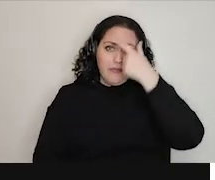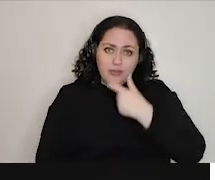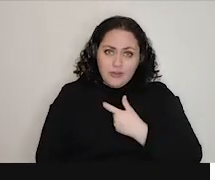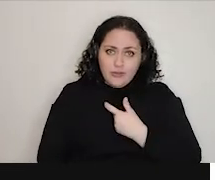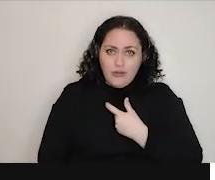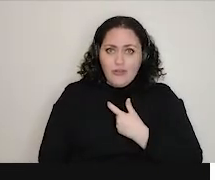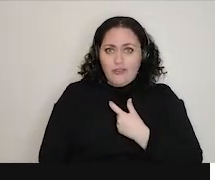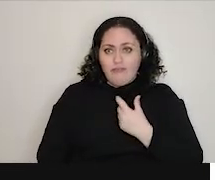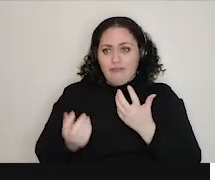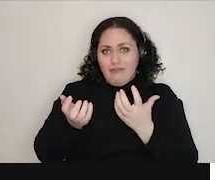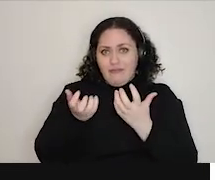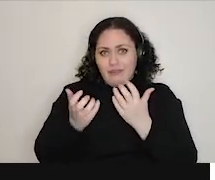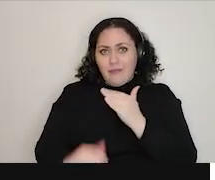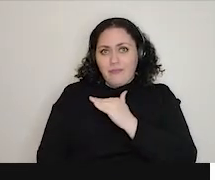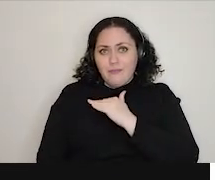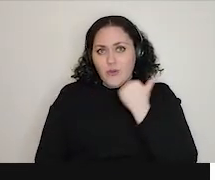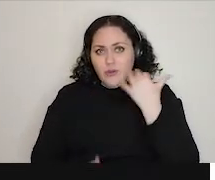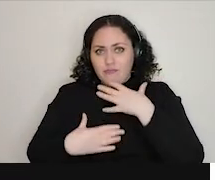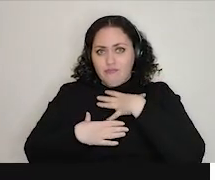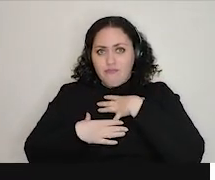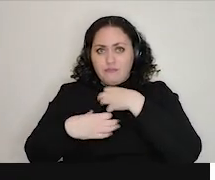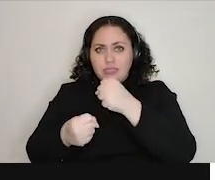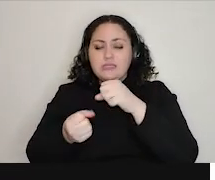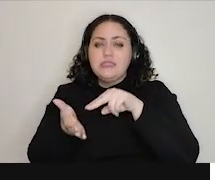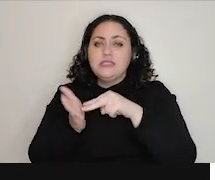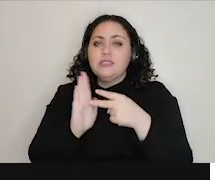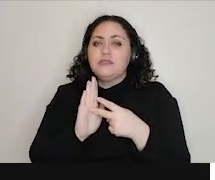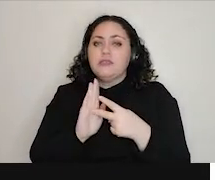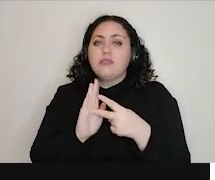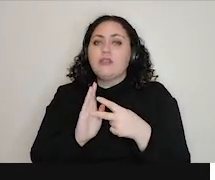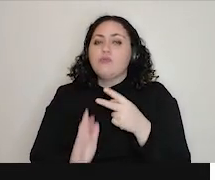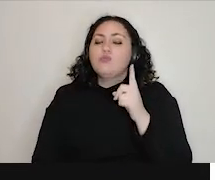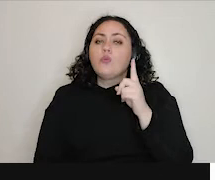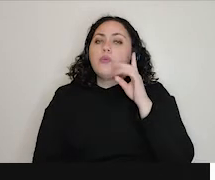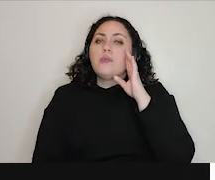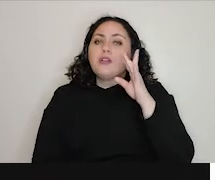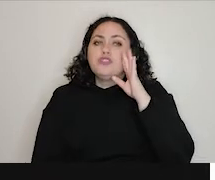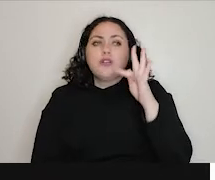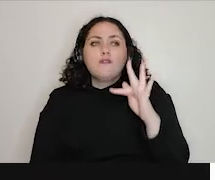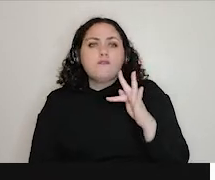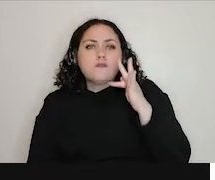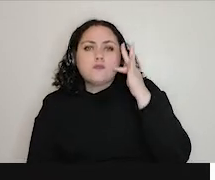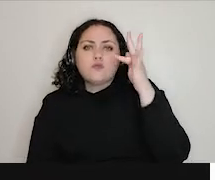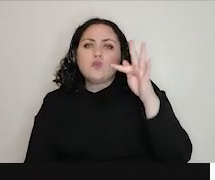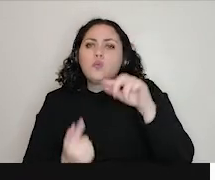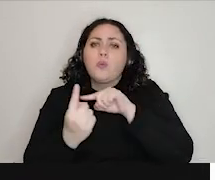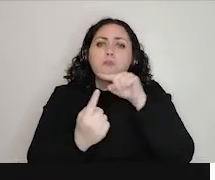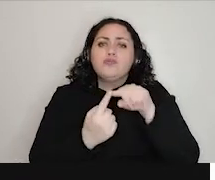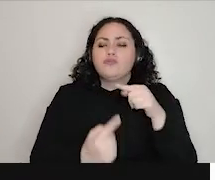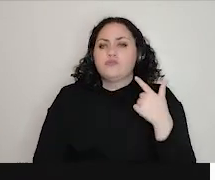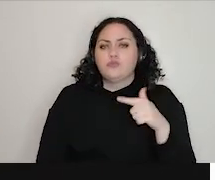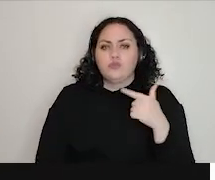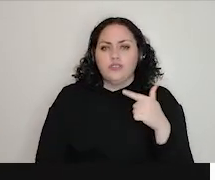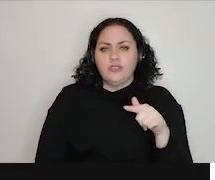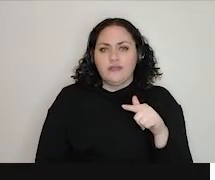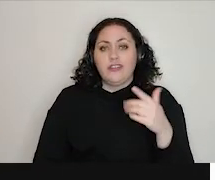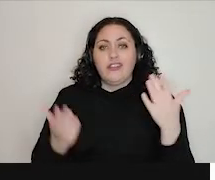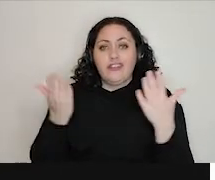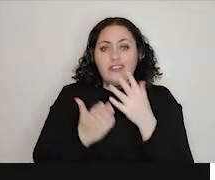comete suicídio, né, não vê mais nenhuma perspectiva e um motivo para viver. E aqui a gente vai ter um dado